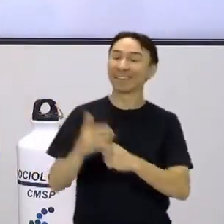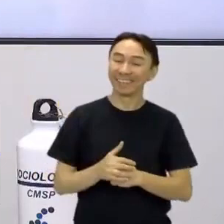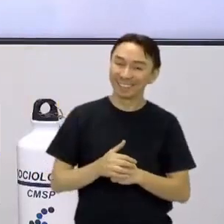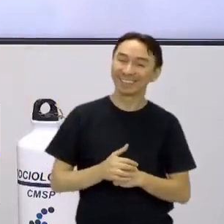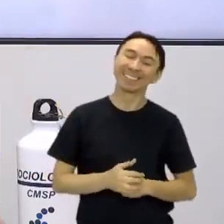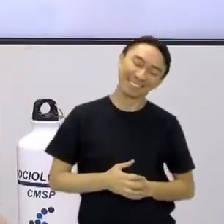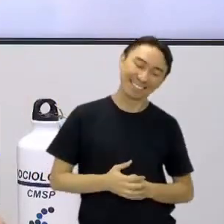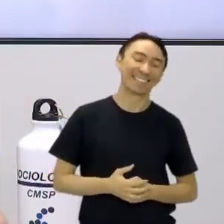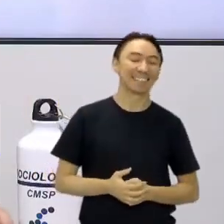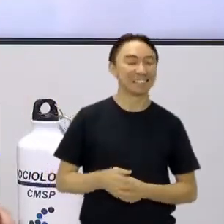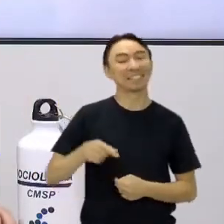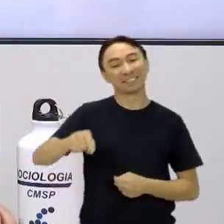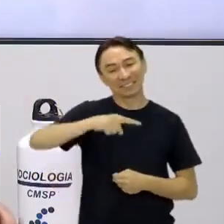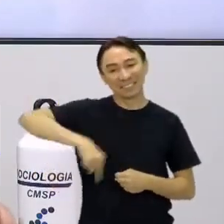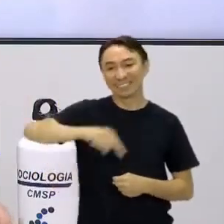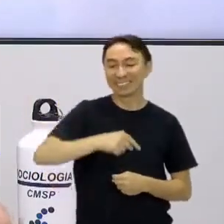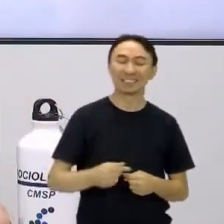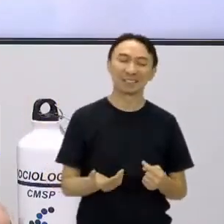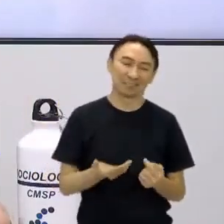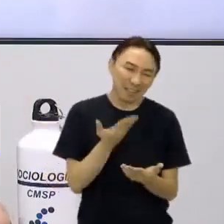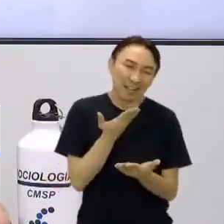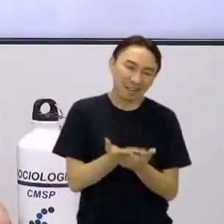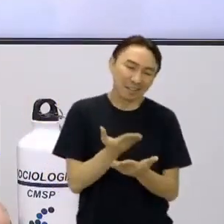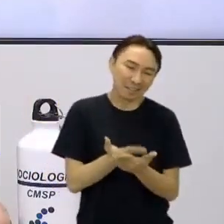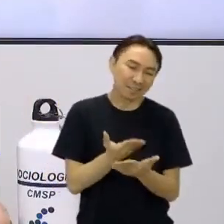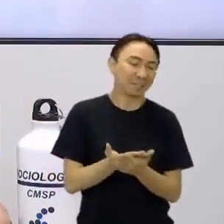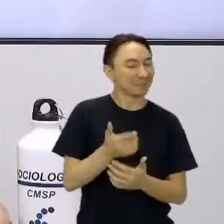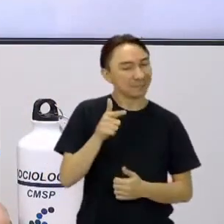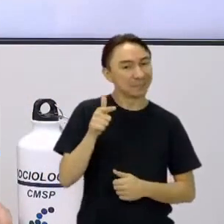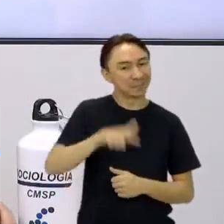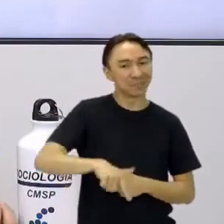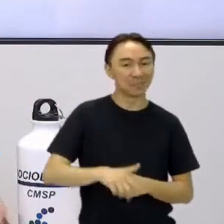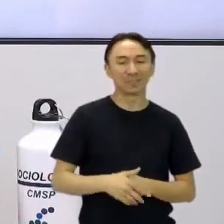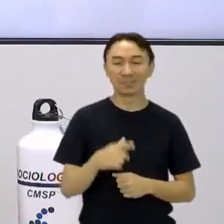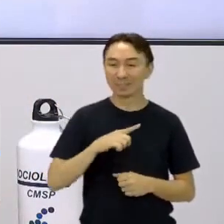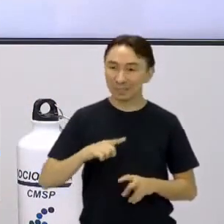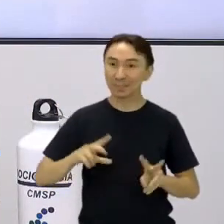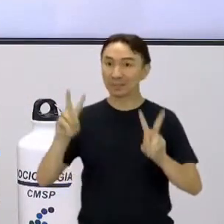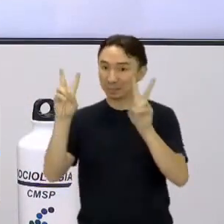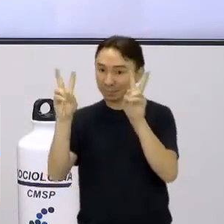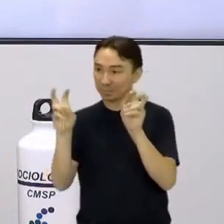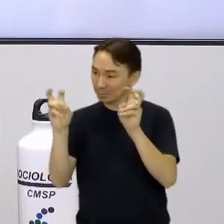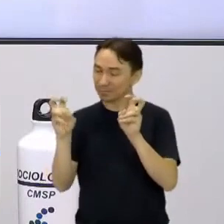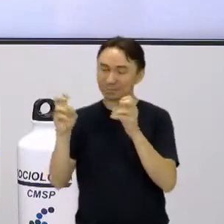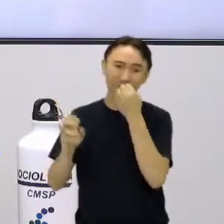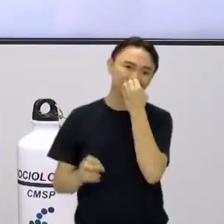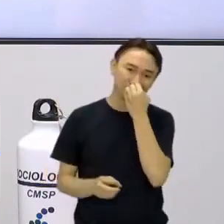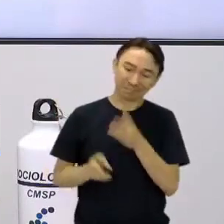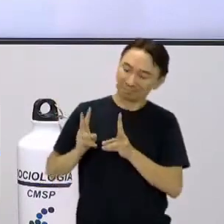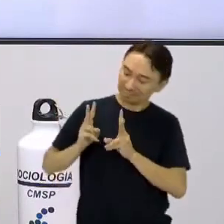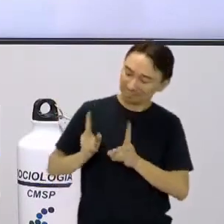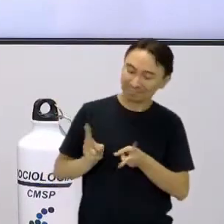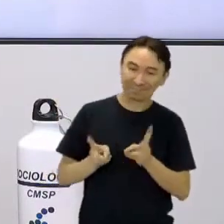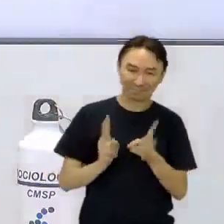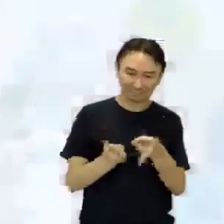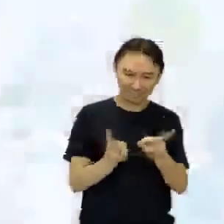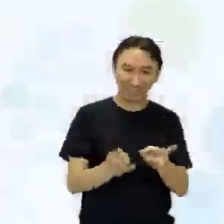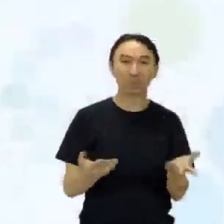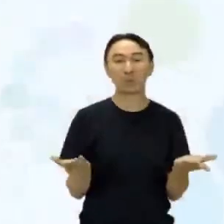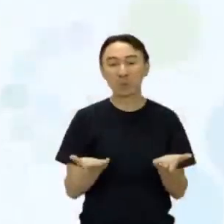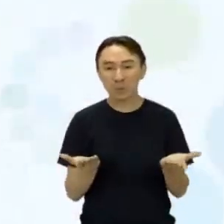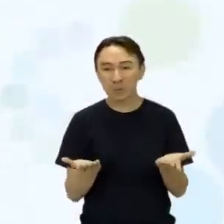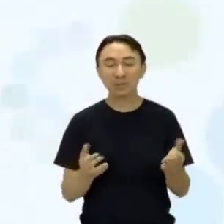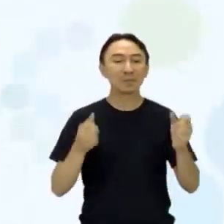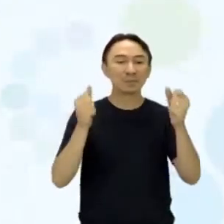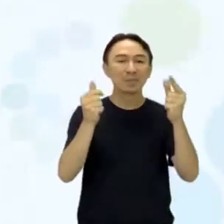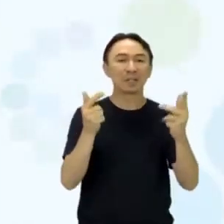para mais uma aula, né? Continuando aí os nossos assuntos maravilhosos. E hoje a gente vai falar um pouco sobre